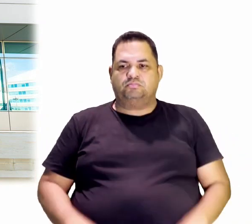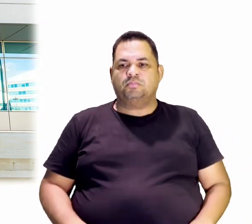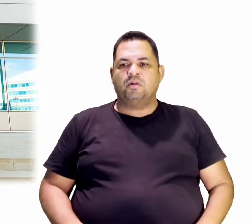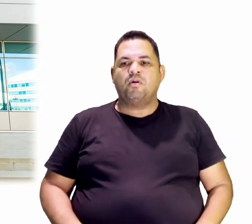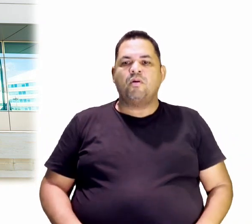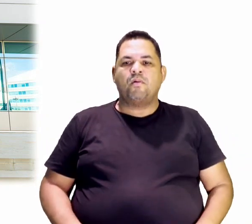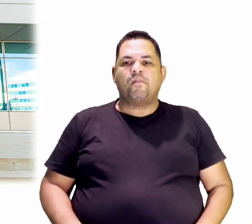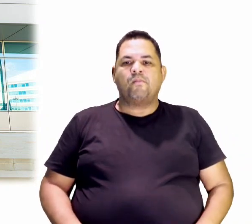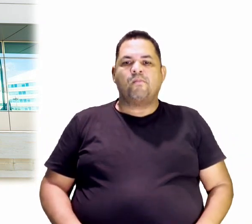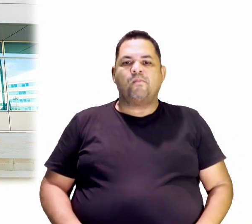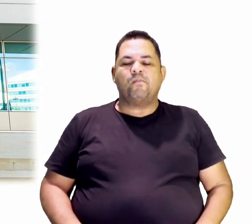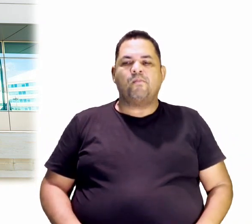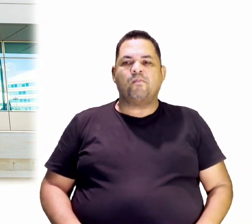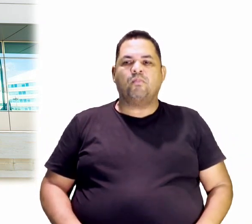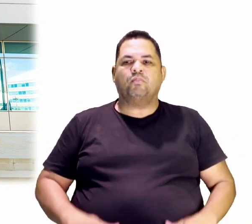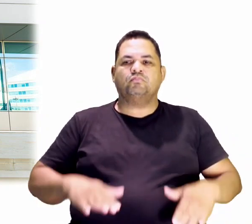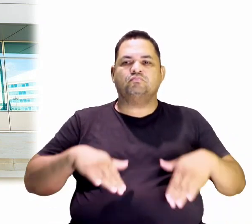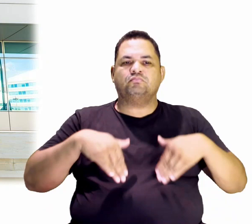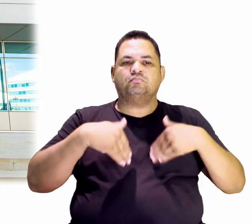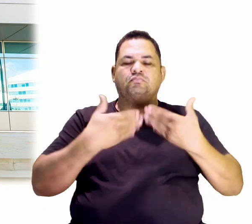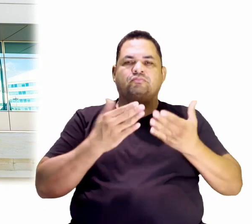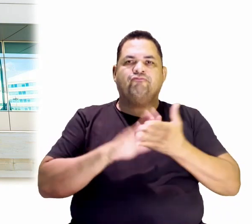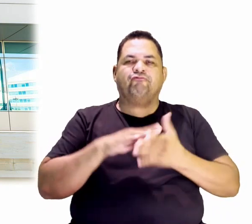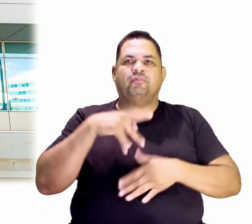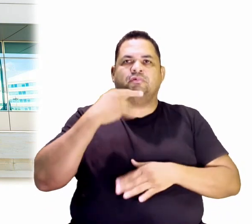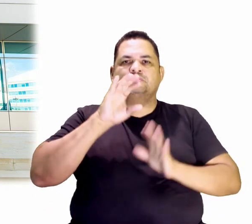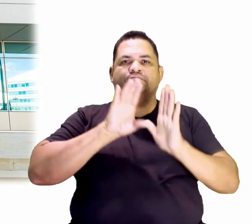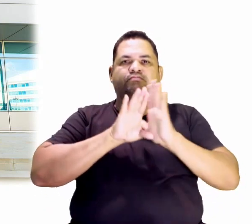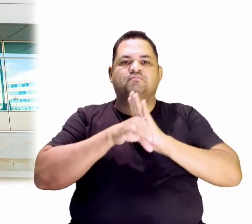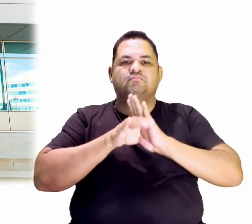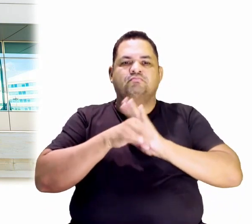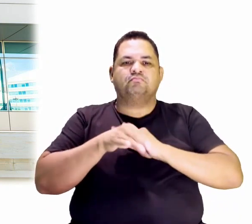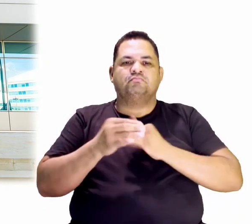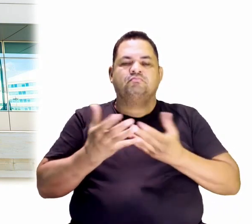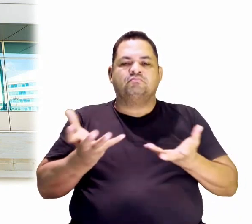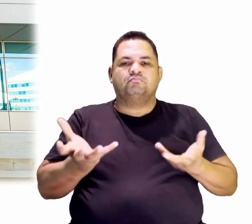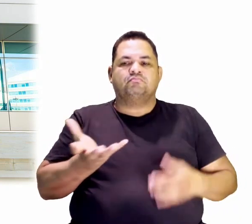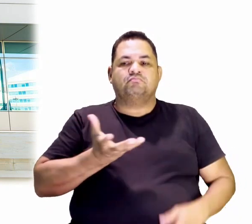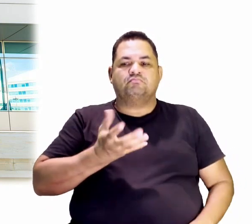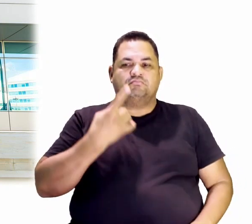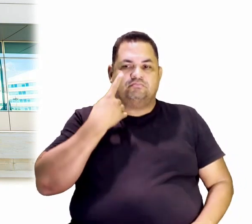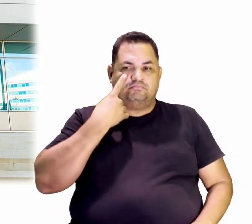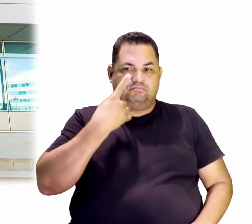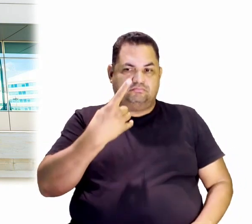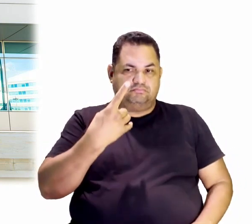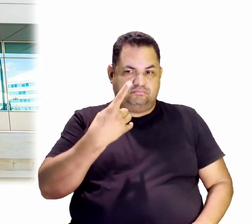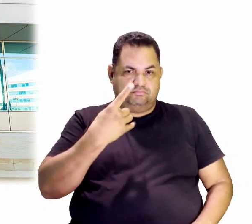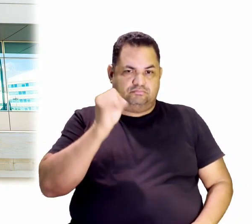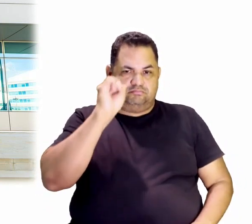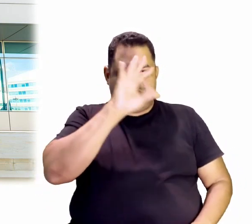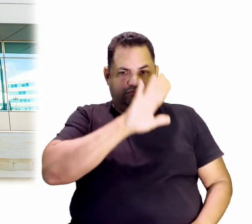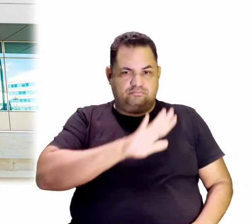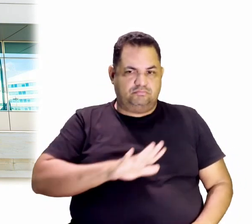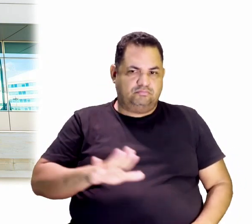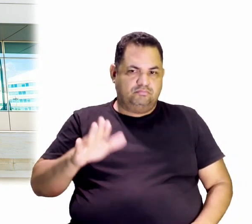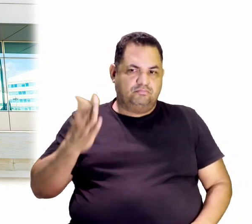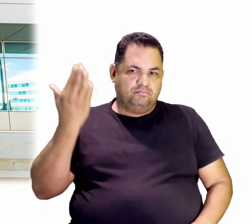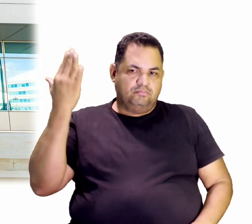falar esses conceitos, esses entendimentos, eu quero que você observe sempre as imagens. E